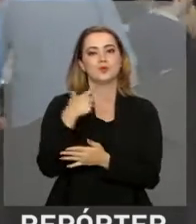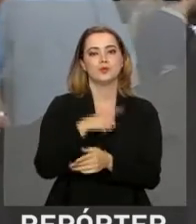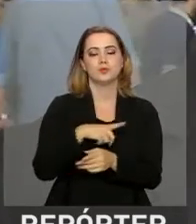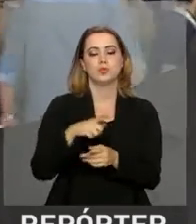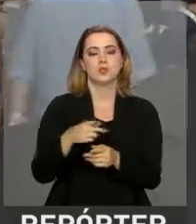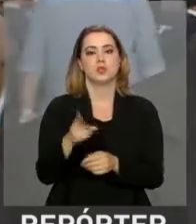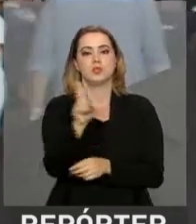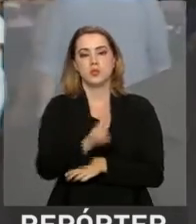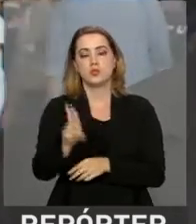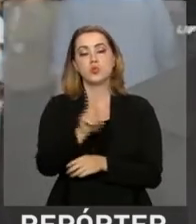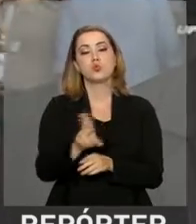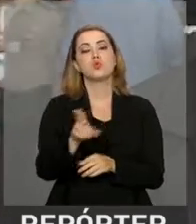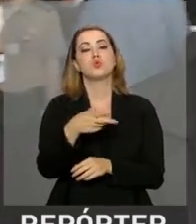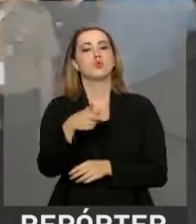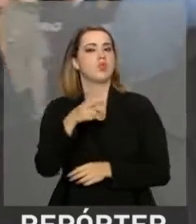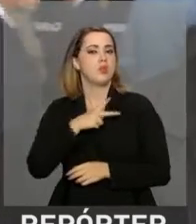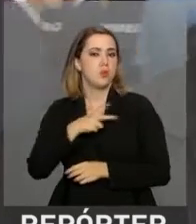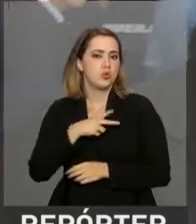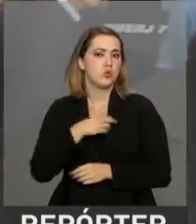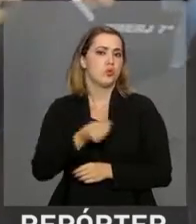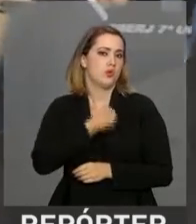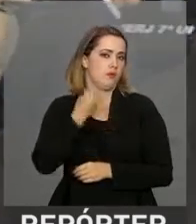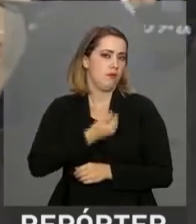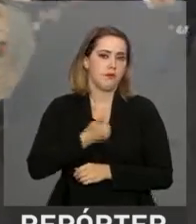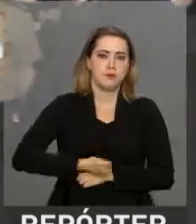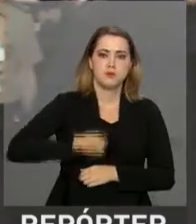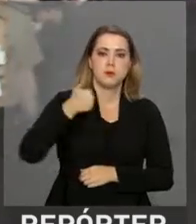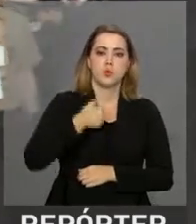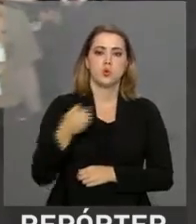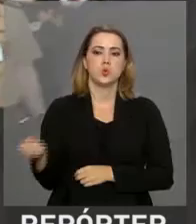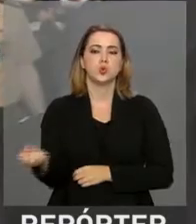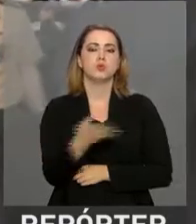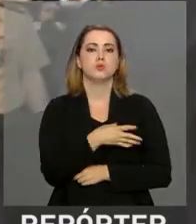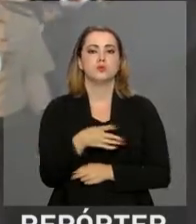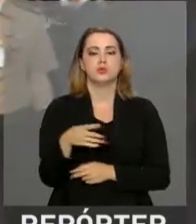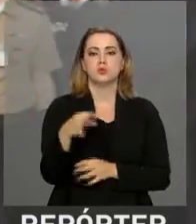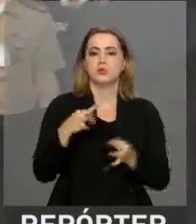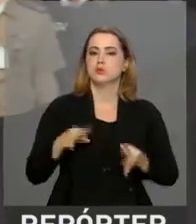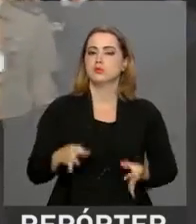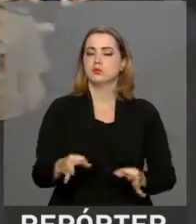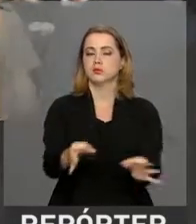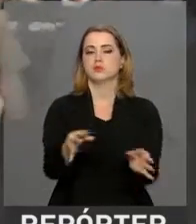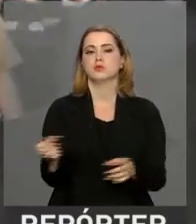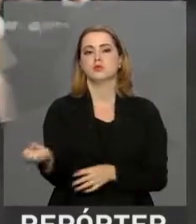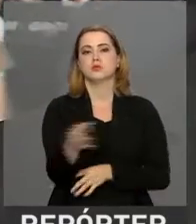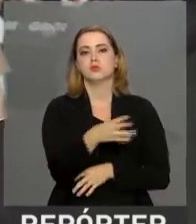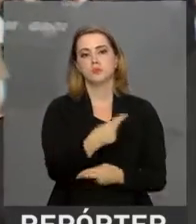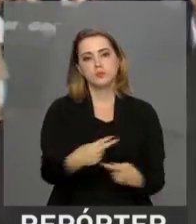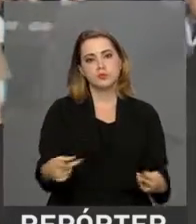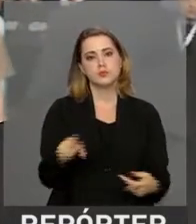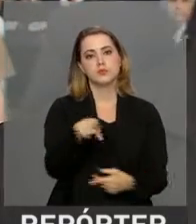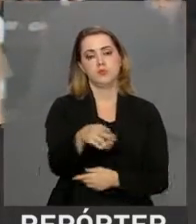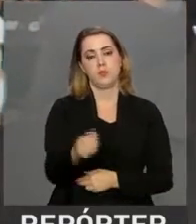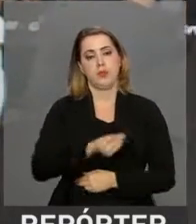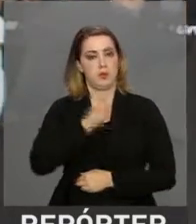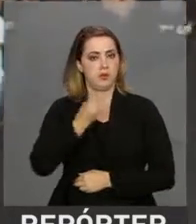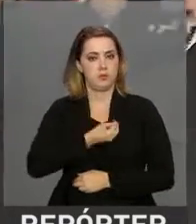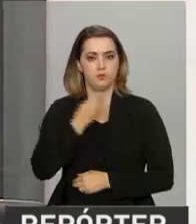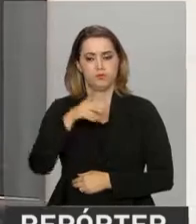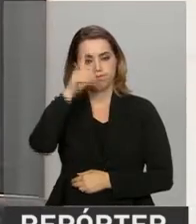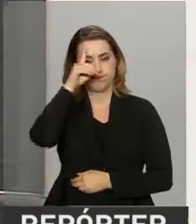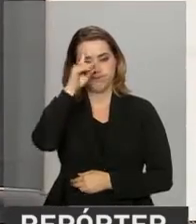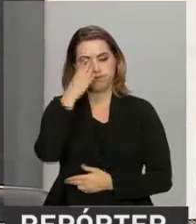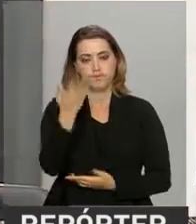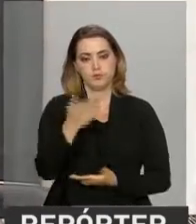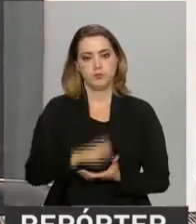melhorando a qualidade de vida e trazendo novos utensílios, novas tecnologias, novos materiais para o cotidiano das pessoas.